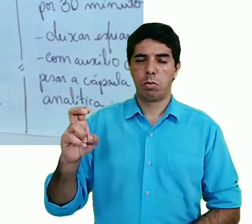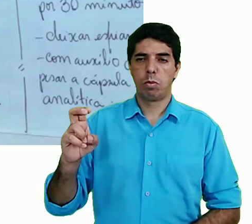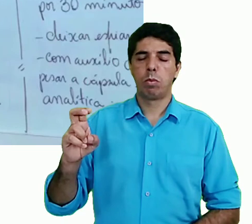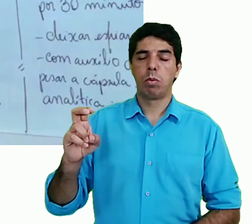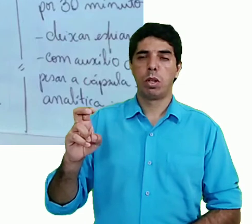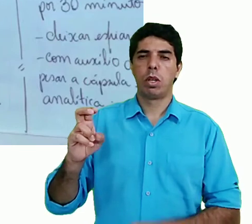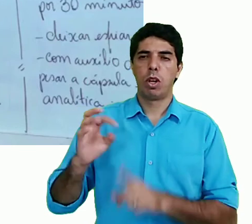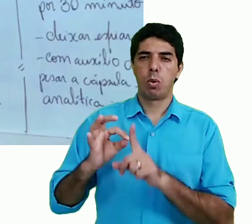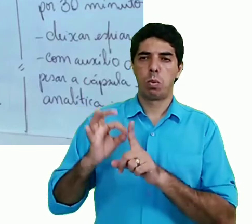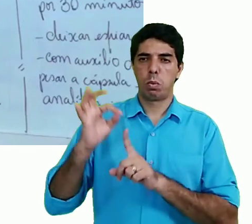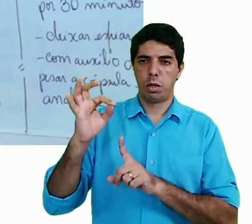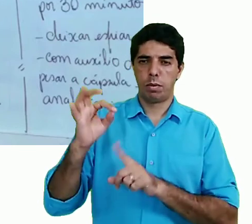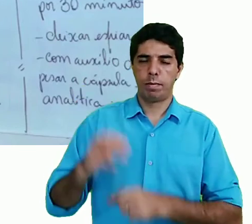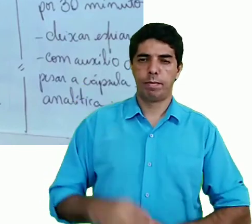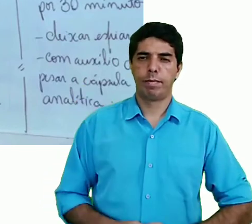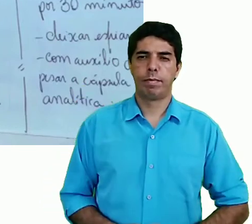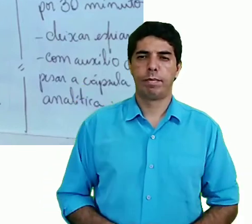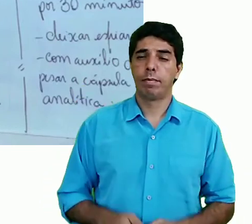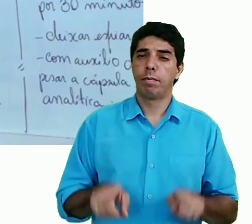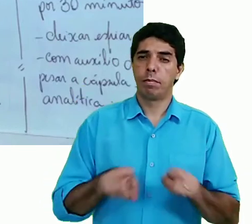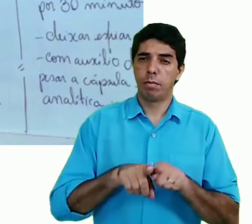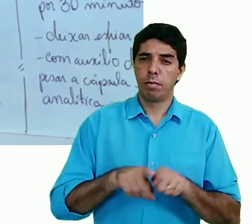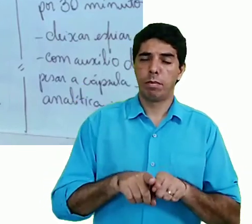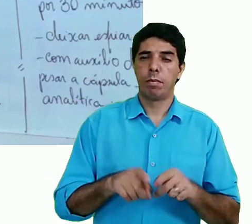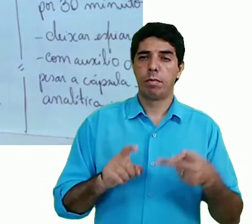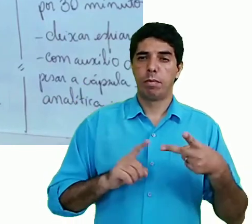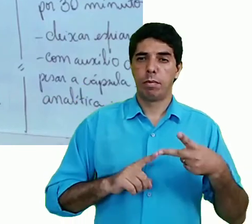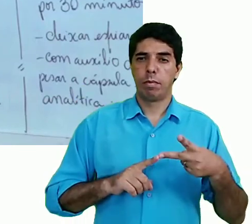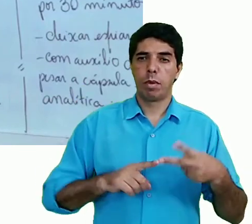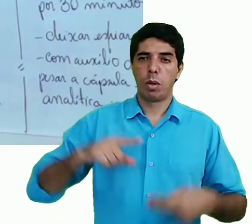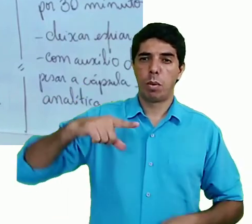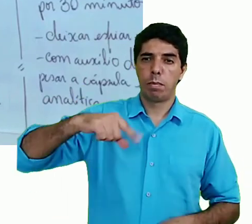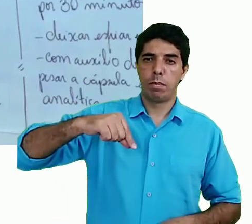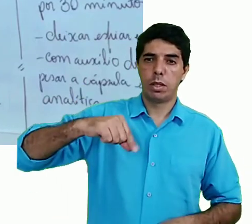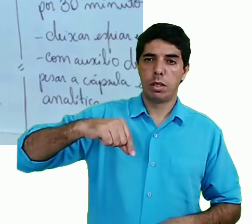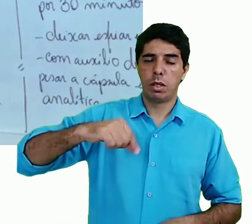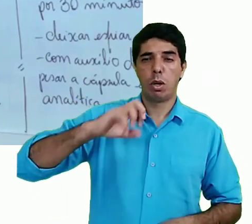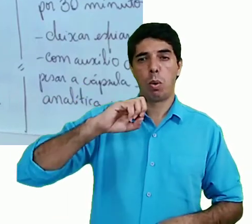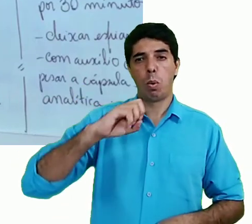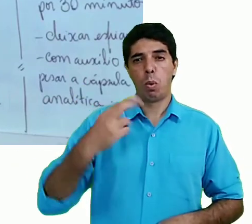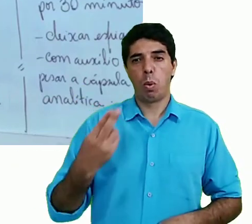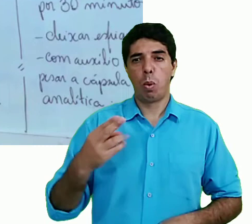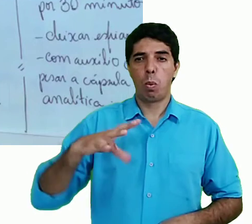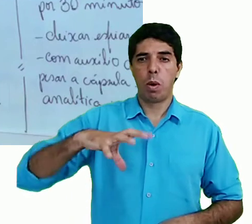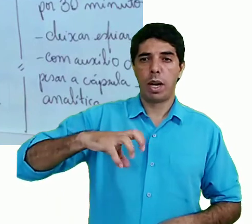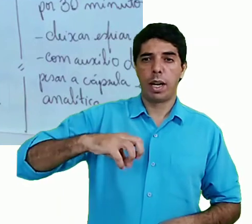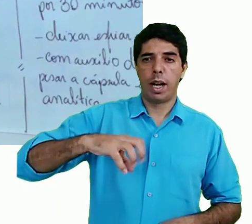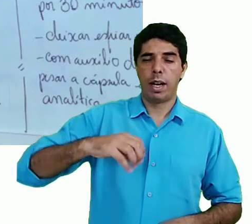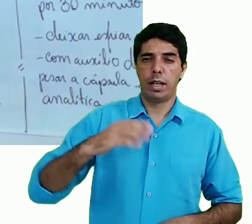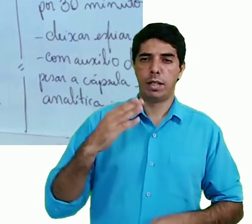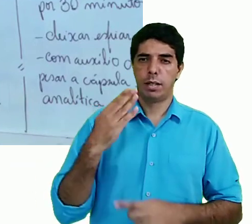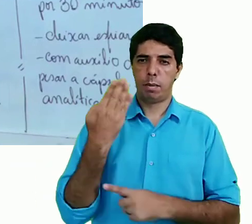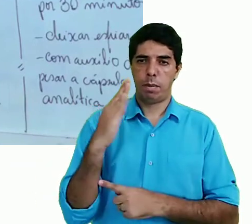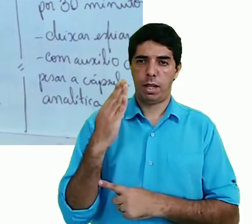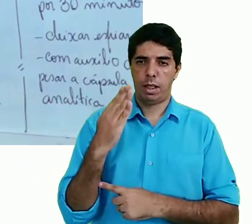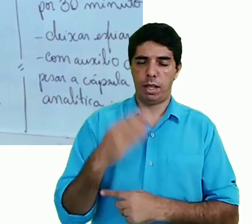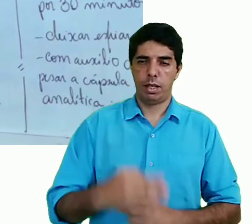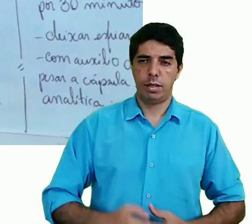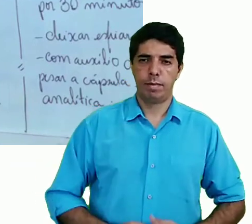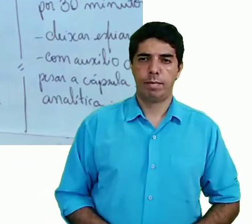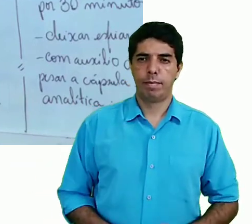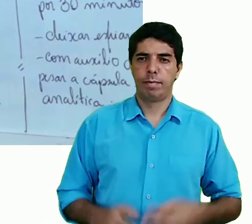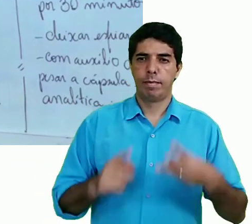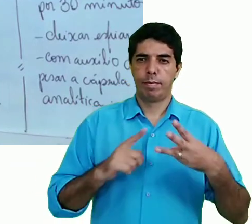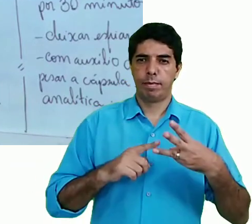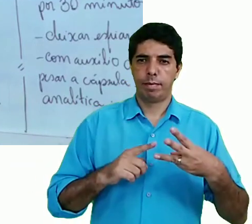pinça ou podendo ser a garra de madeira, não necessariamente a pinça. Espátula,